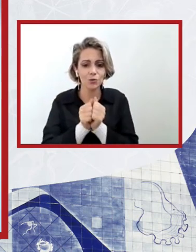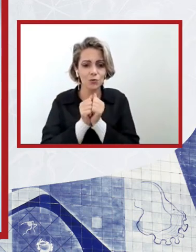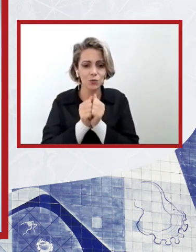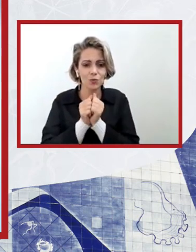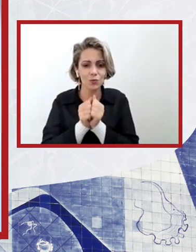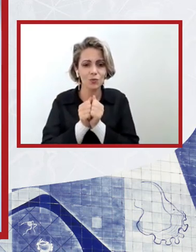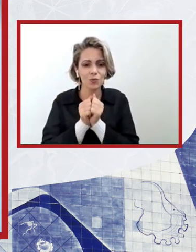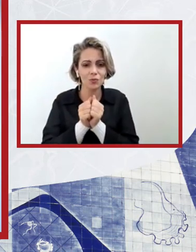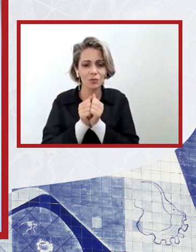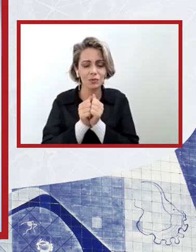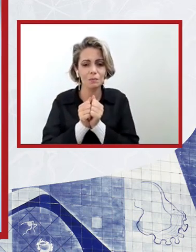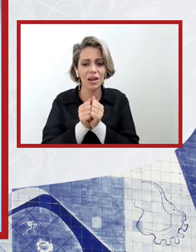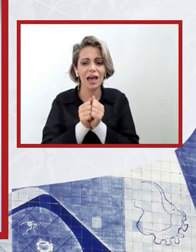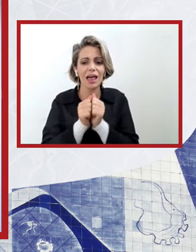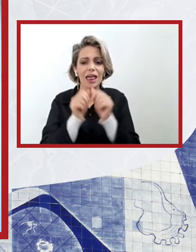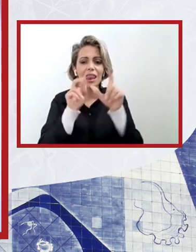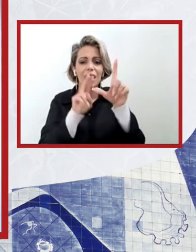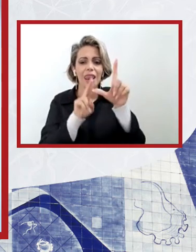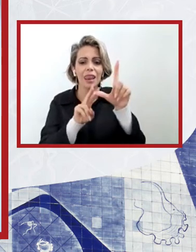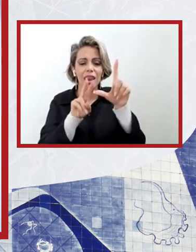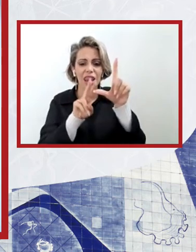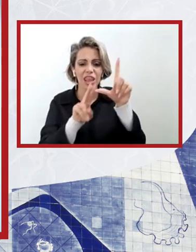as legendas.